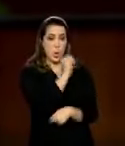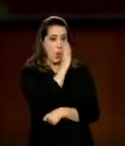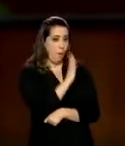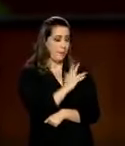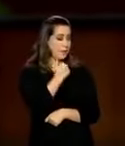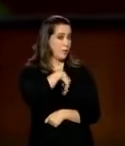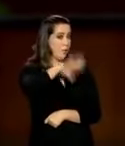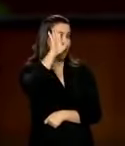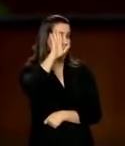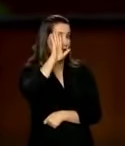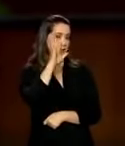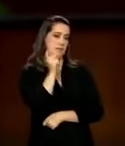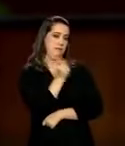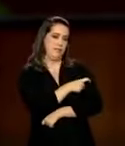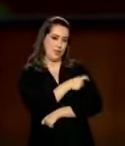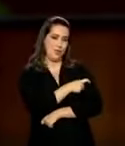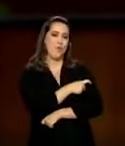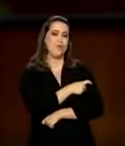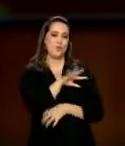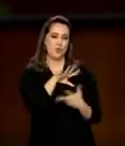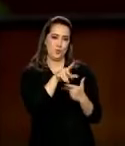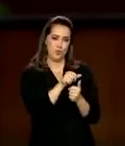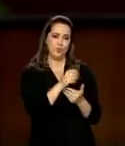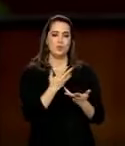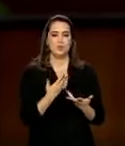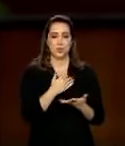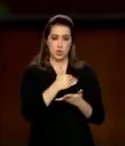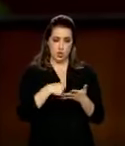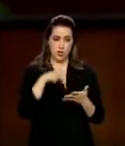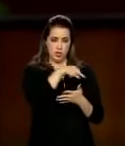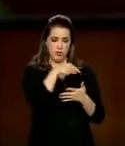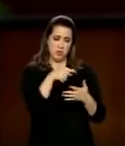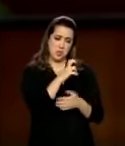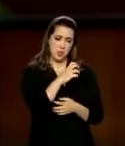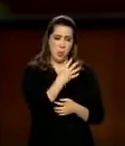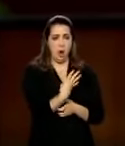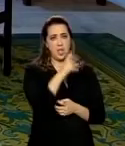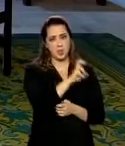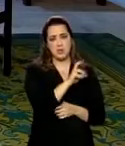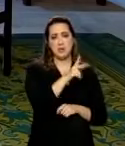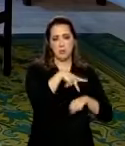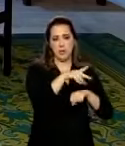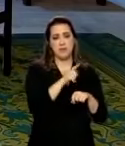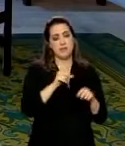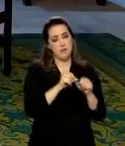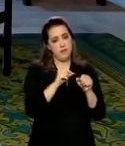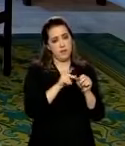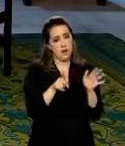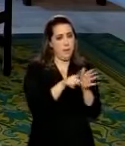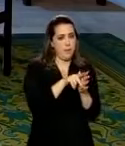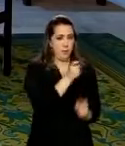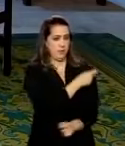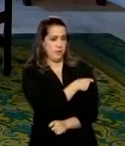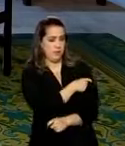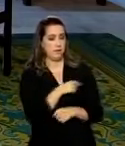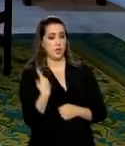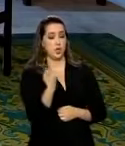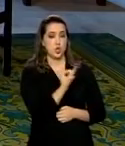vacinou no mundo. Hoje em dia, nós já distribuímos mais de 150 milhões de doses. Nós